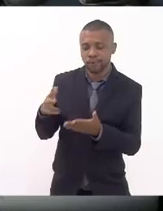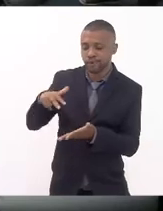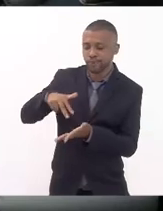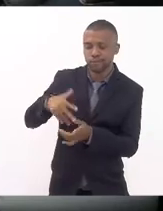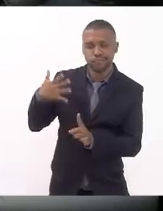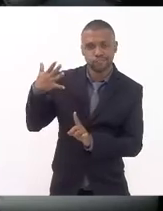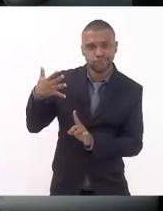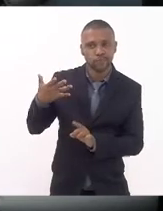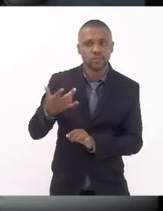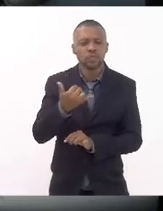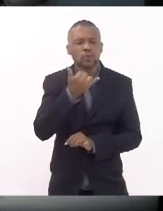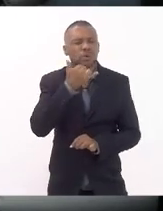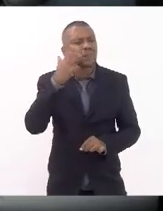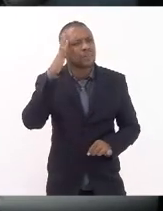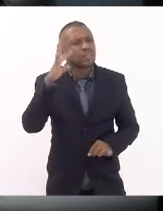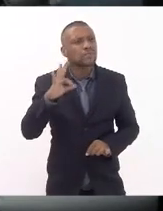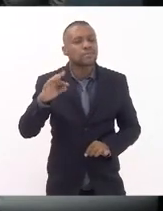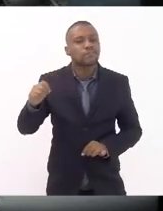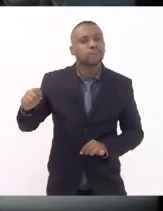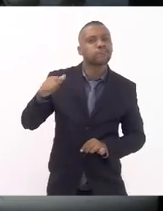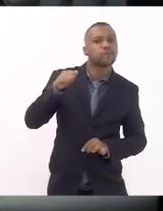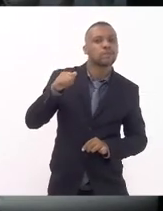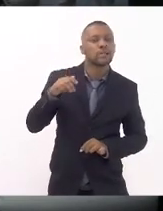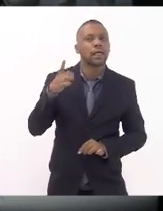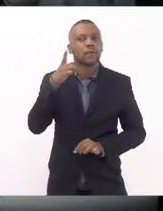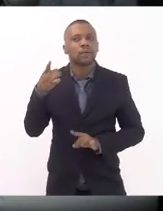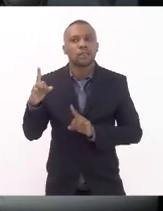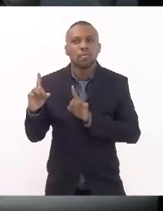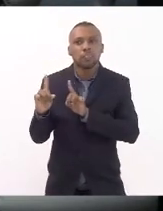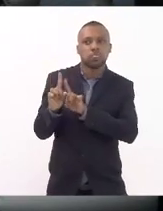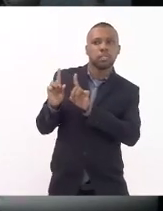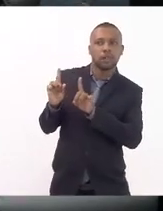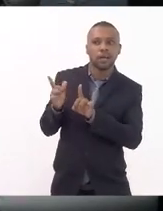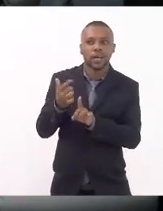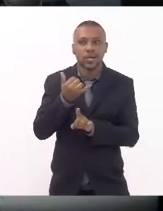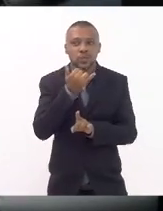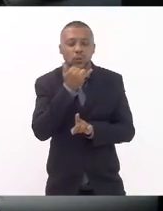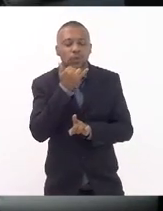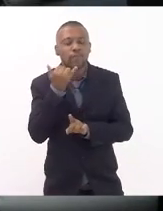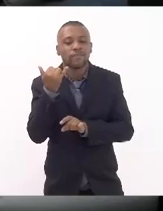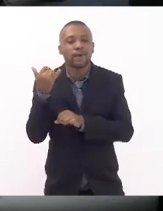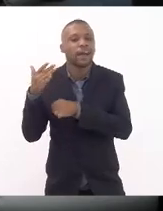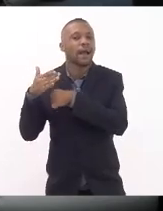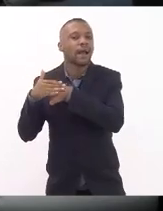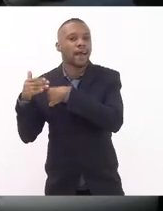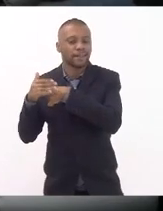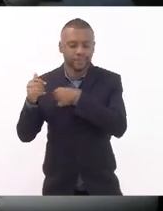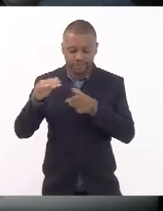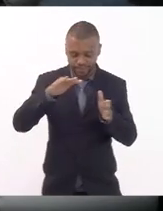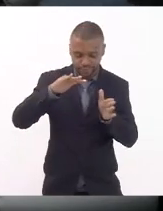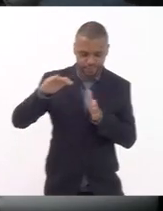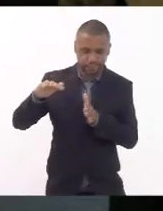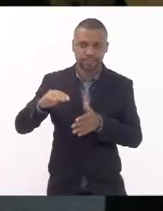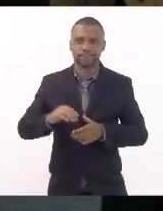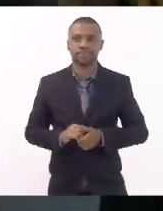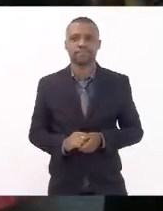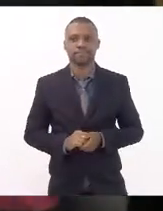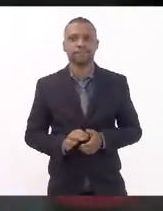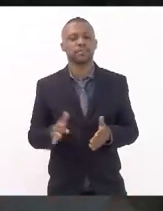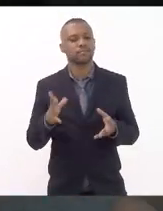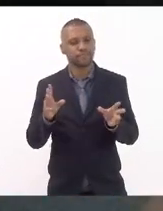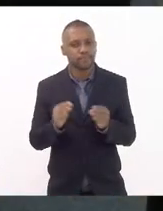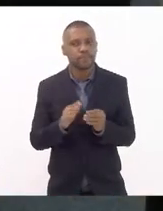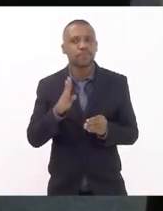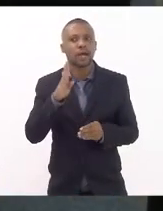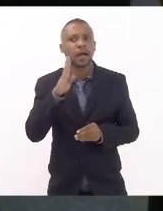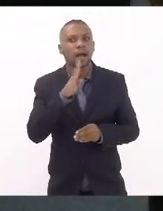Não entendi o empurrão da deputada aqui. Tá. Foi carinho. Senhor presidente, vou ser muito breve, eu